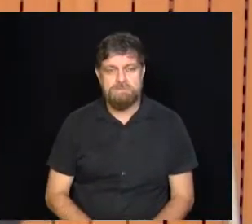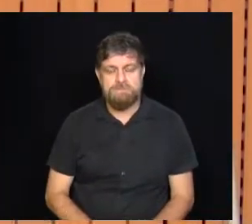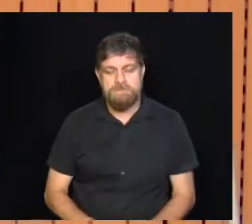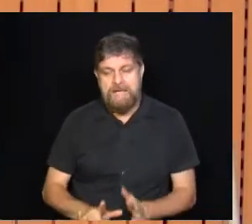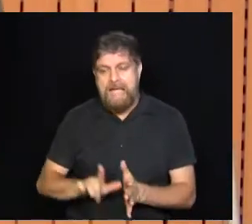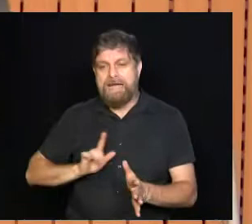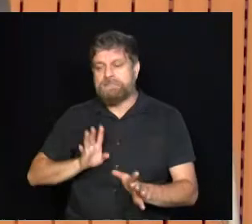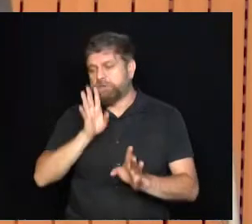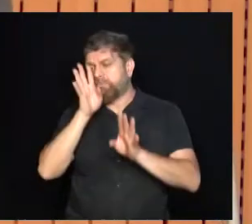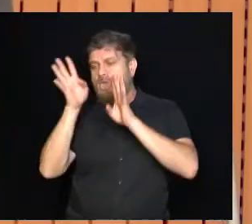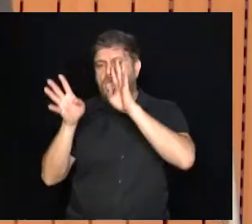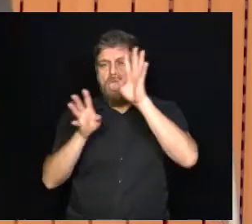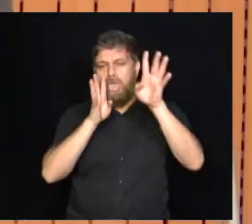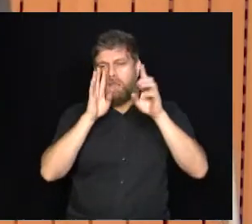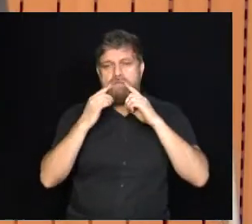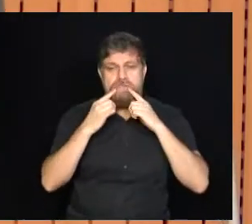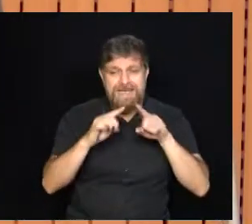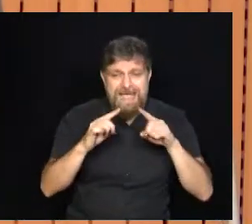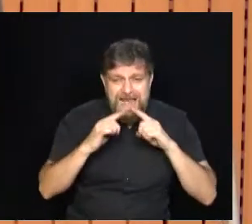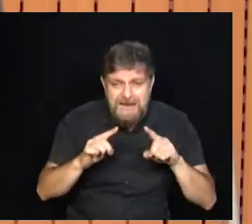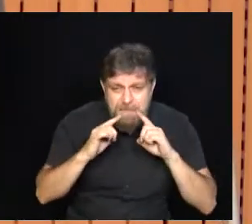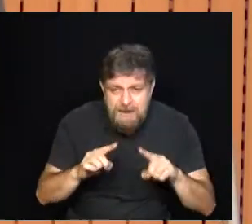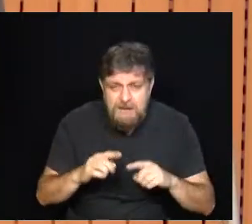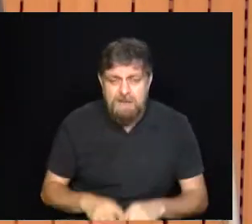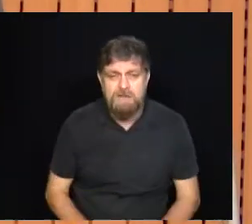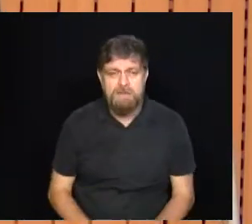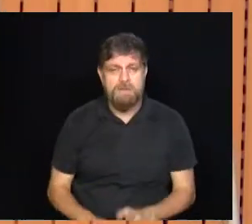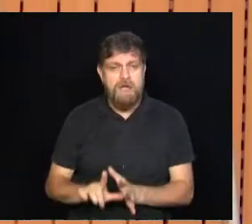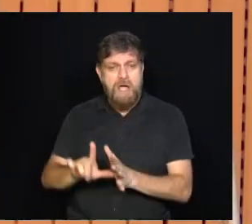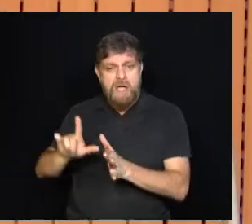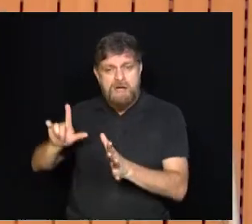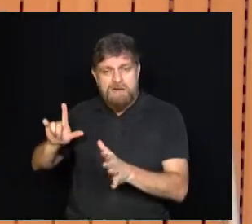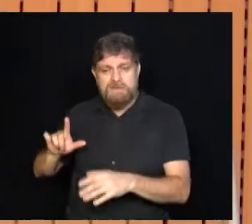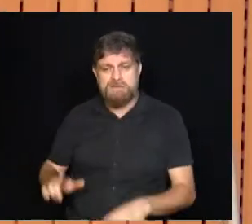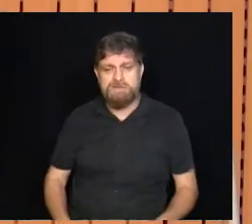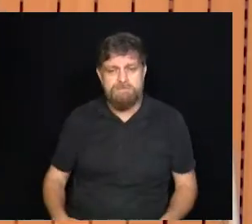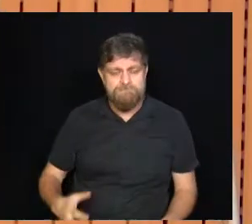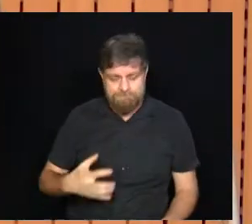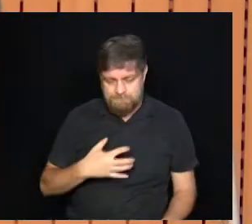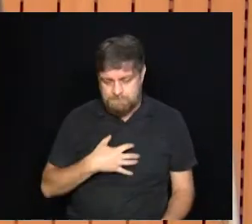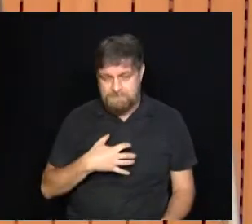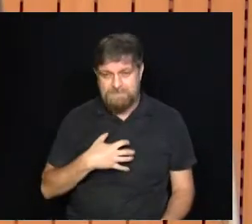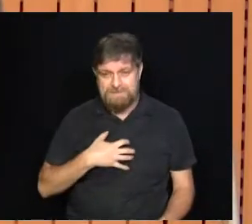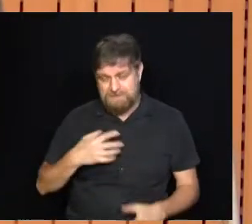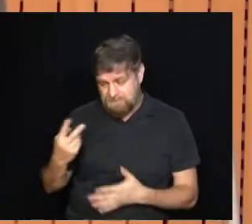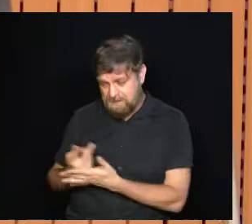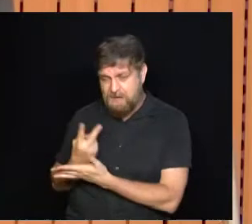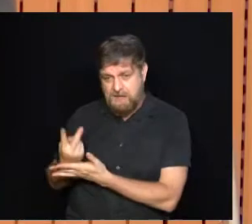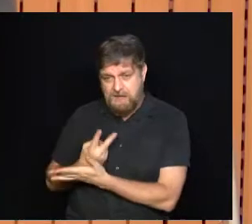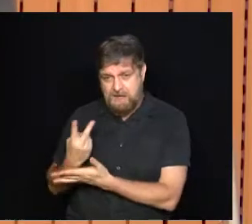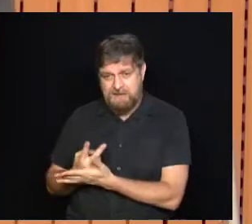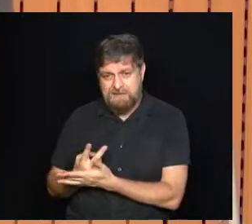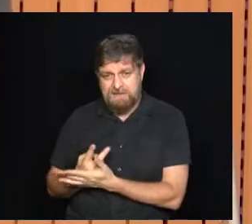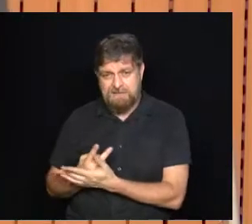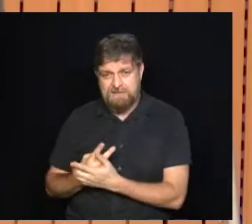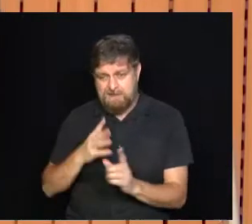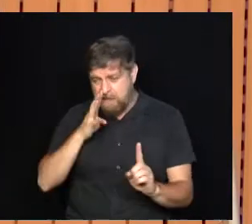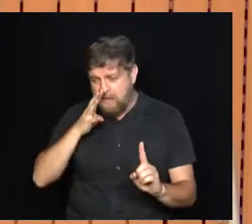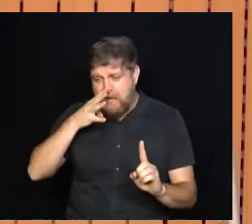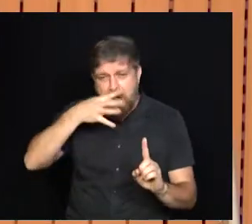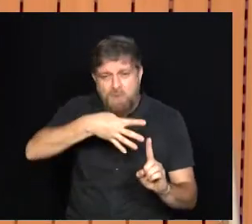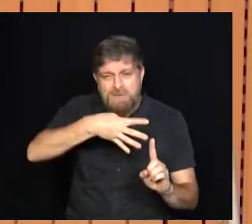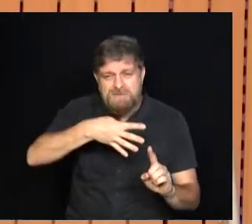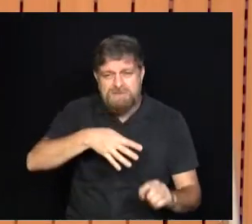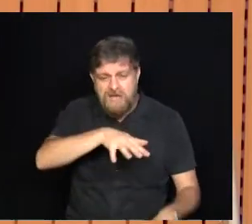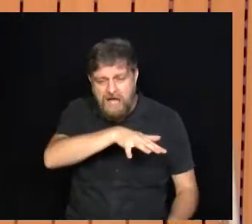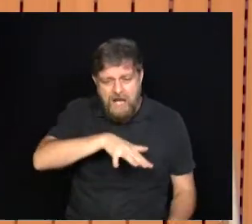de falar alguma coisa, antes de, até de uma forma incorreta, acusar alguém ou algum